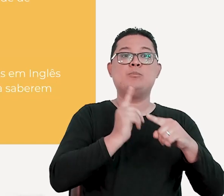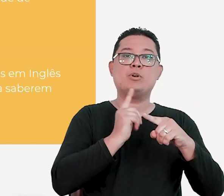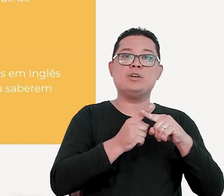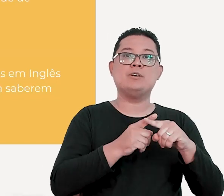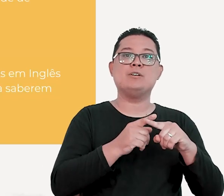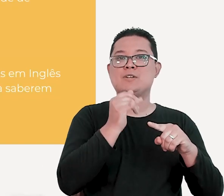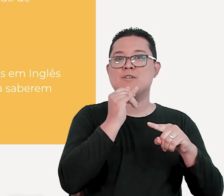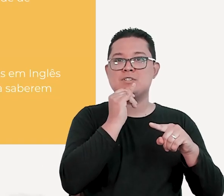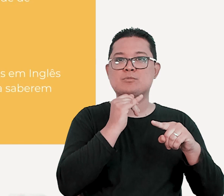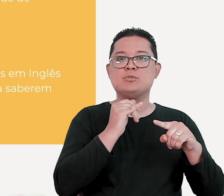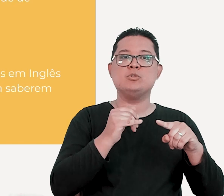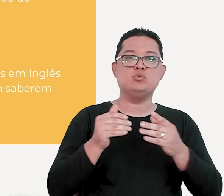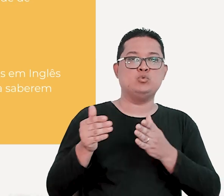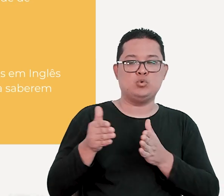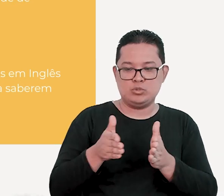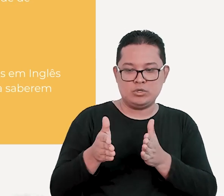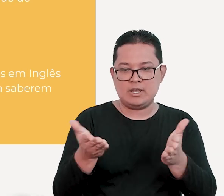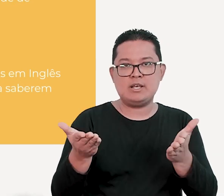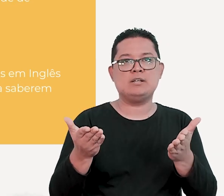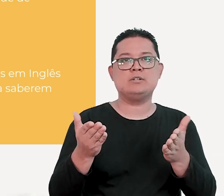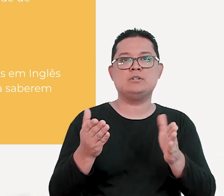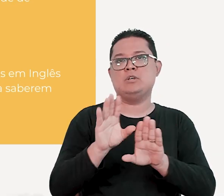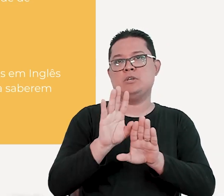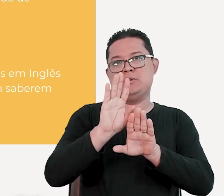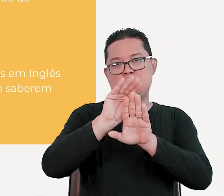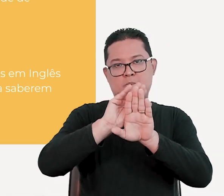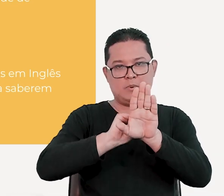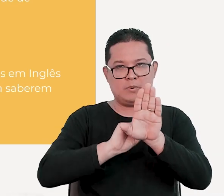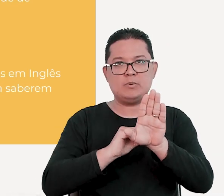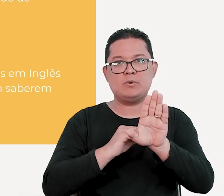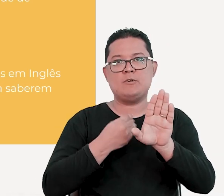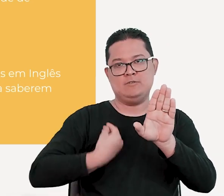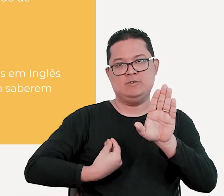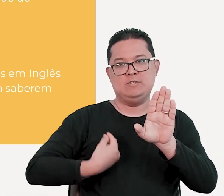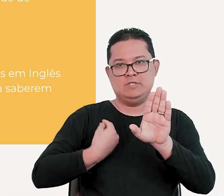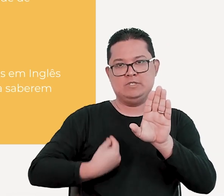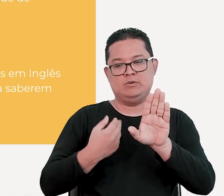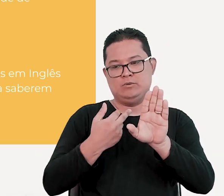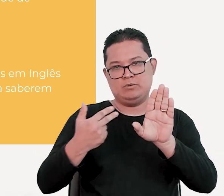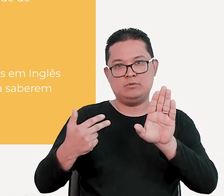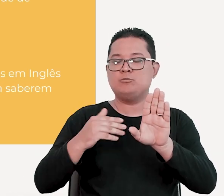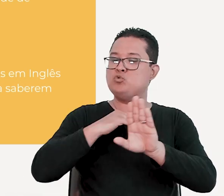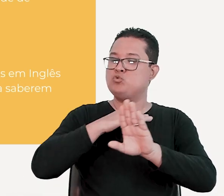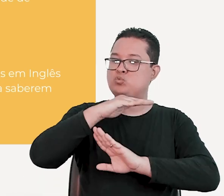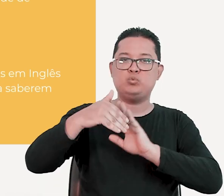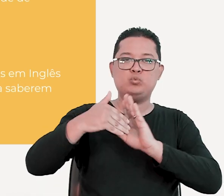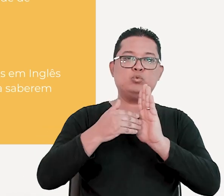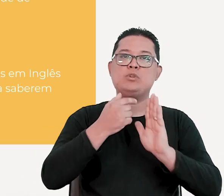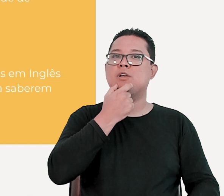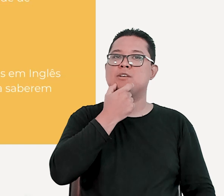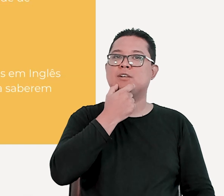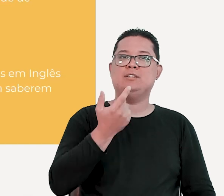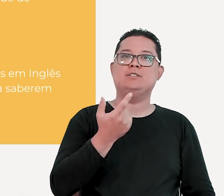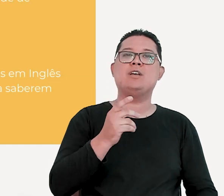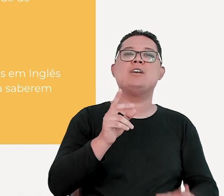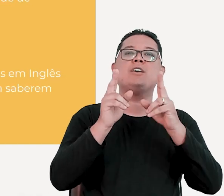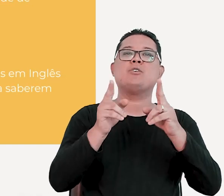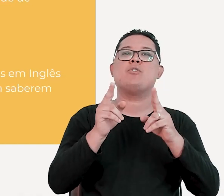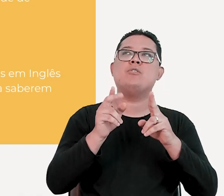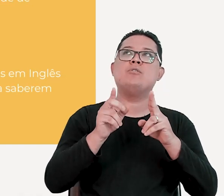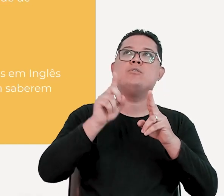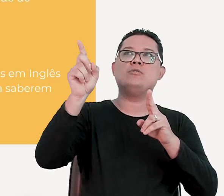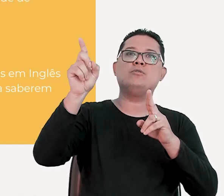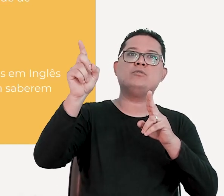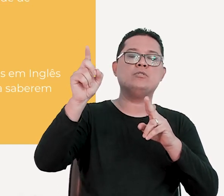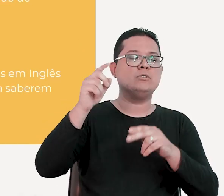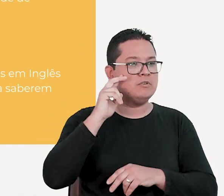a jornada, biografia, tudo em inglês. É como se você estivesse mostrando para eles que você consegue